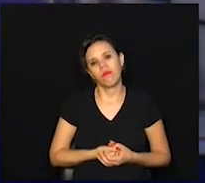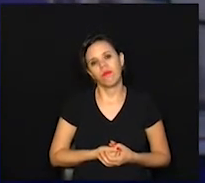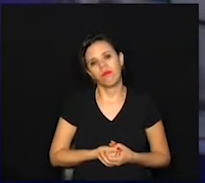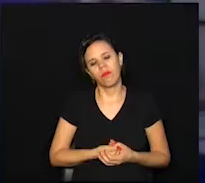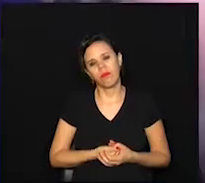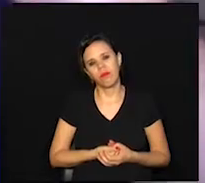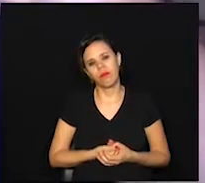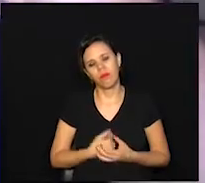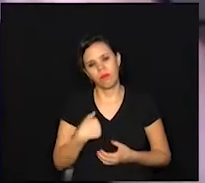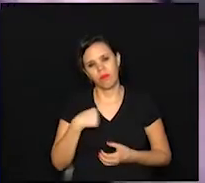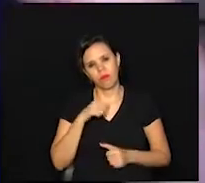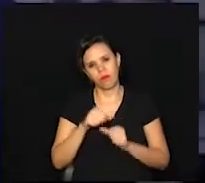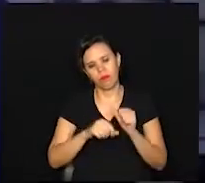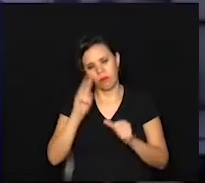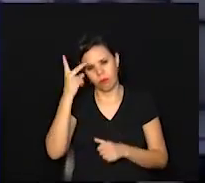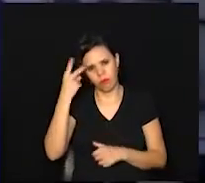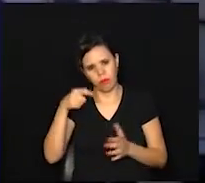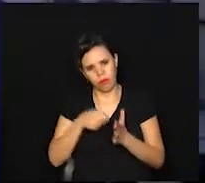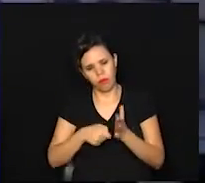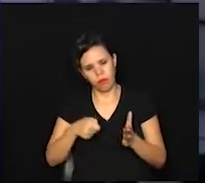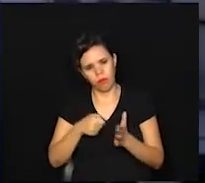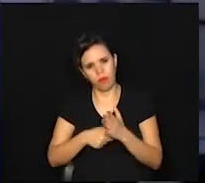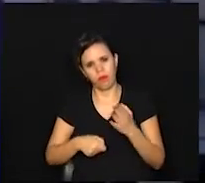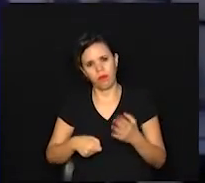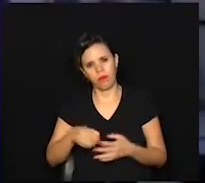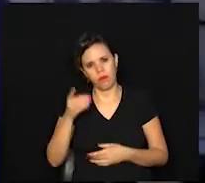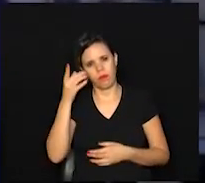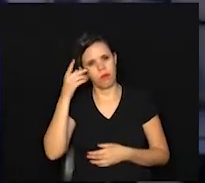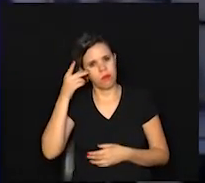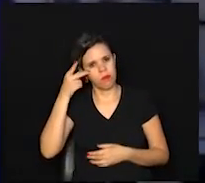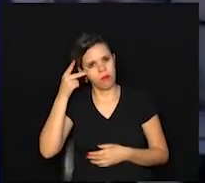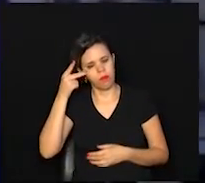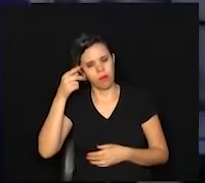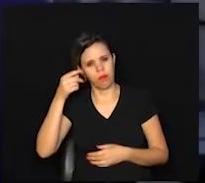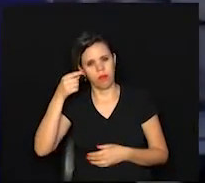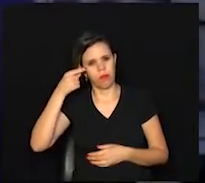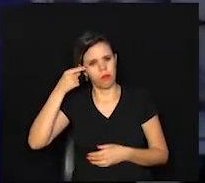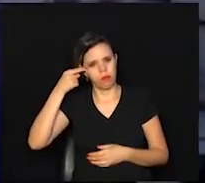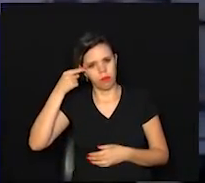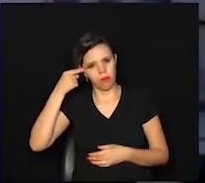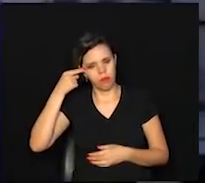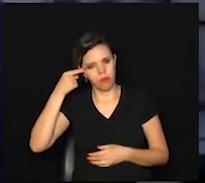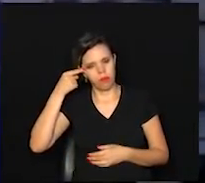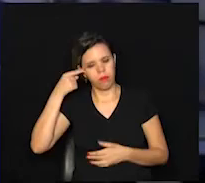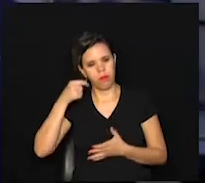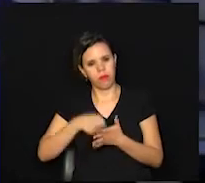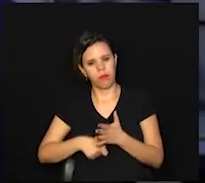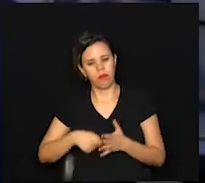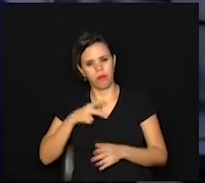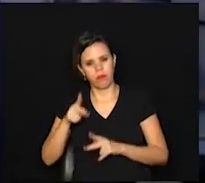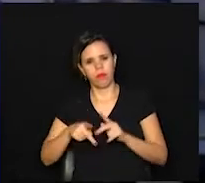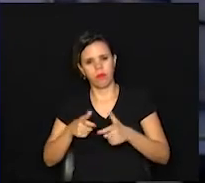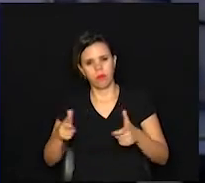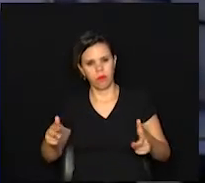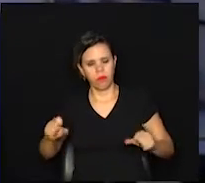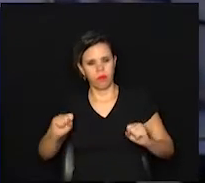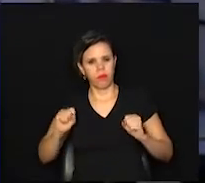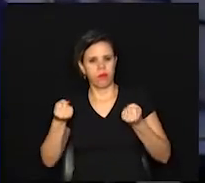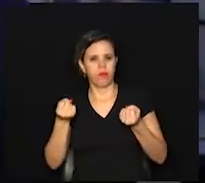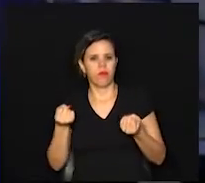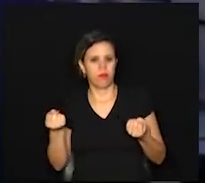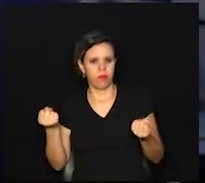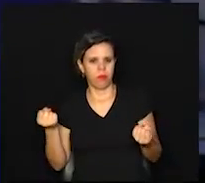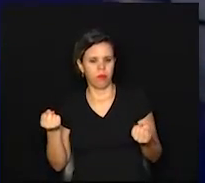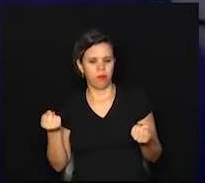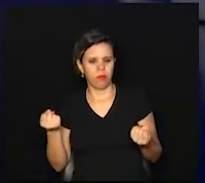eu virei agora um ativista do Dória, né? Porque todo mundo que defende, né, em